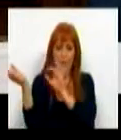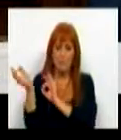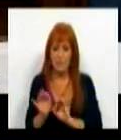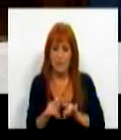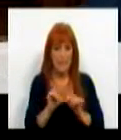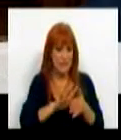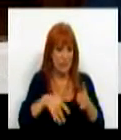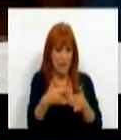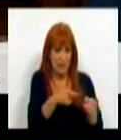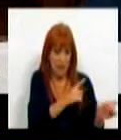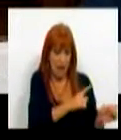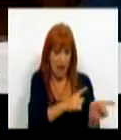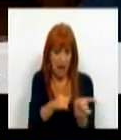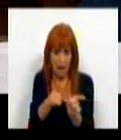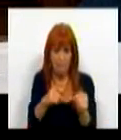preparação desses planos,